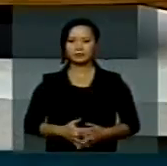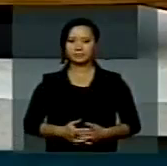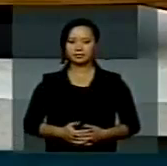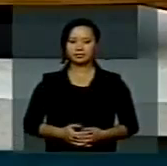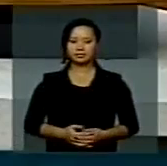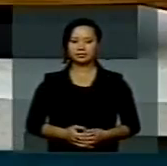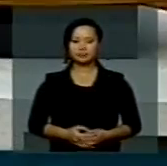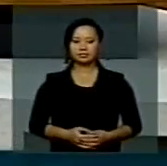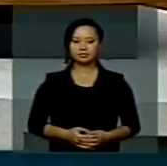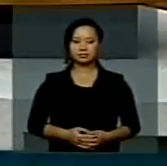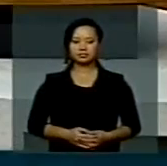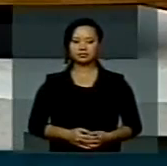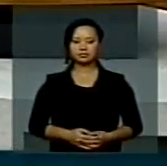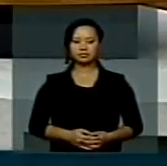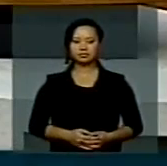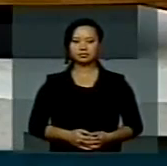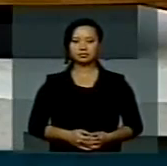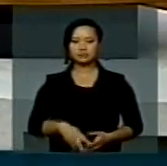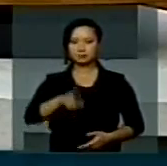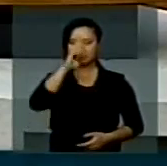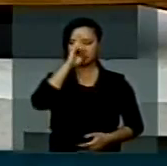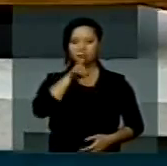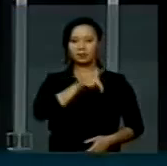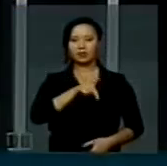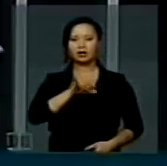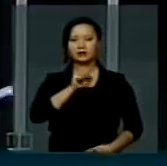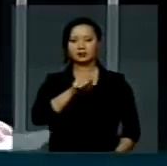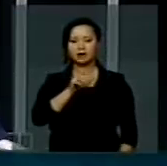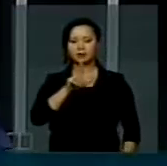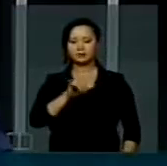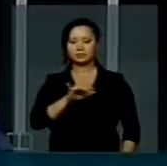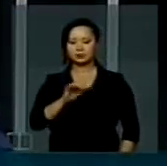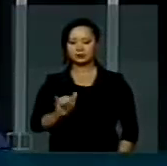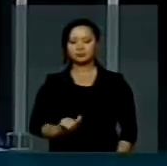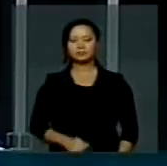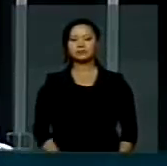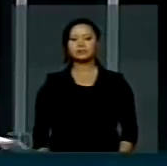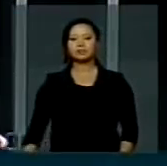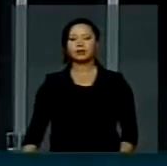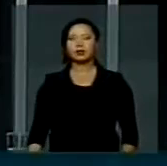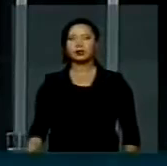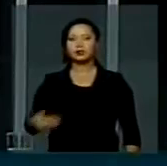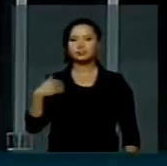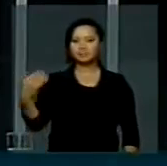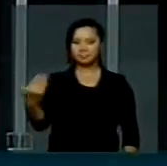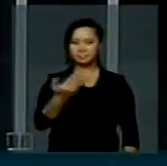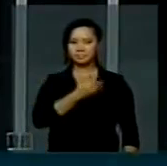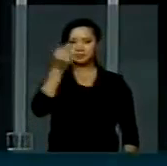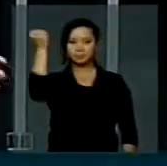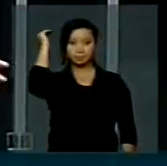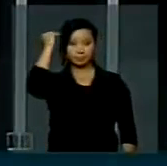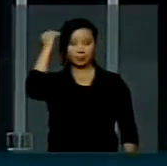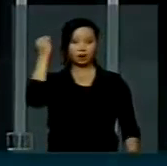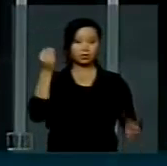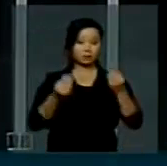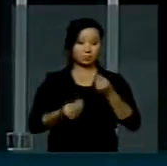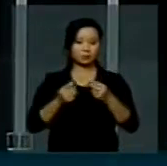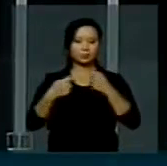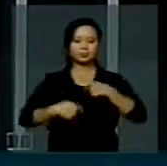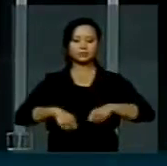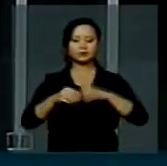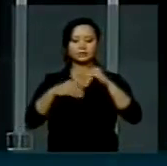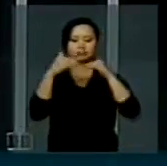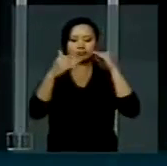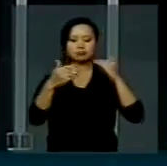Senhor presidente Exalcir, dentro da compreensão do avanço necessário à lei